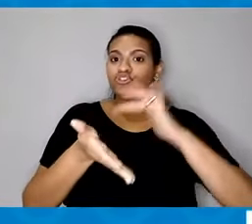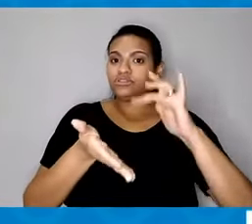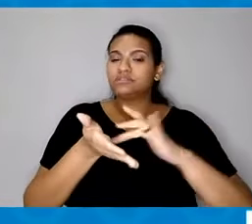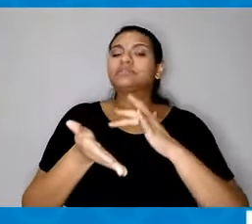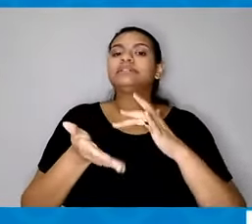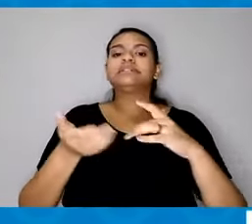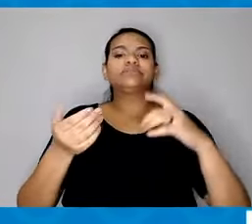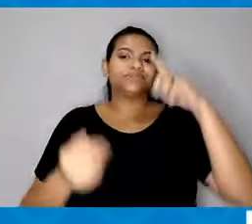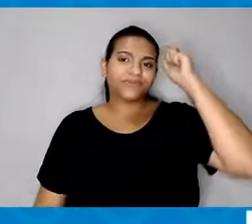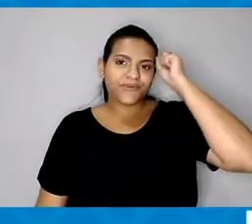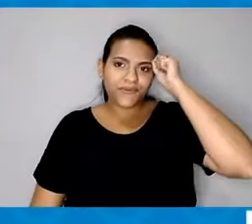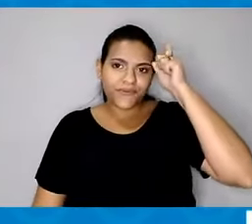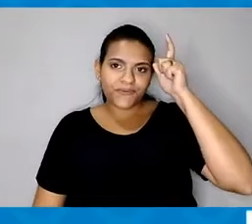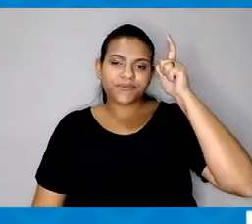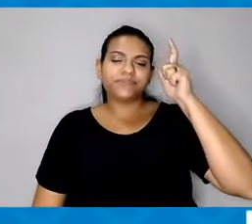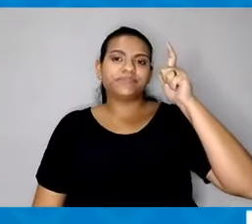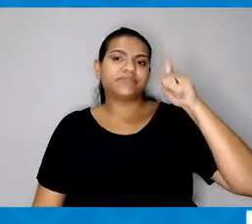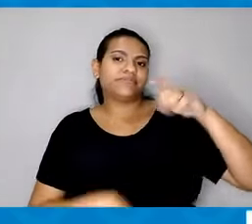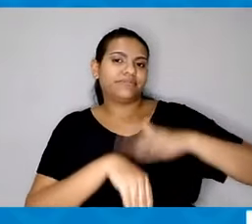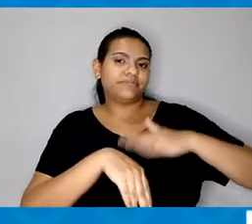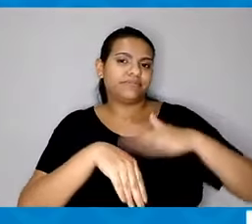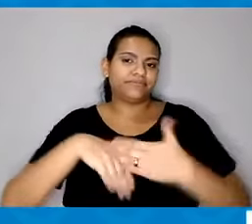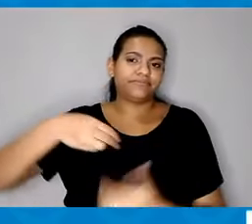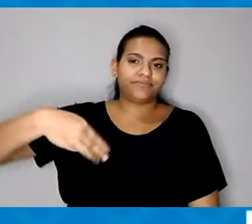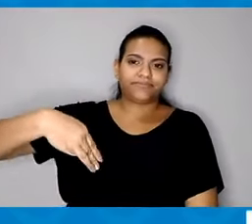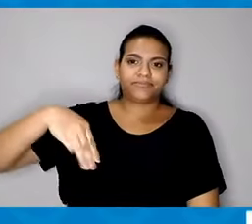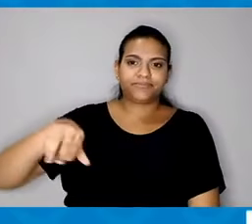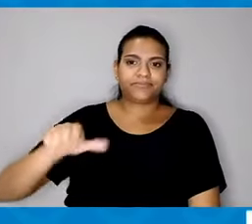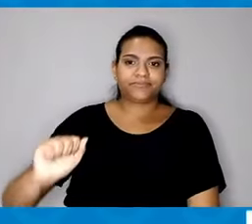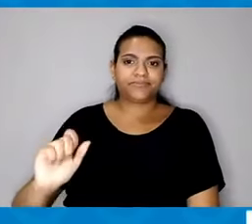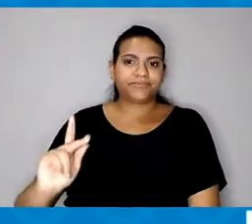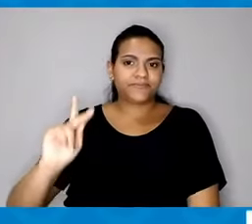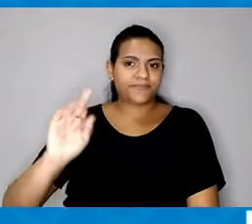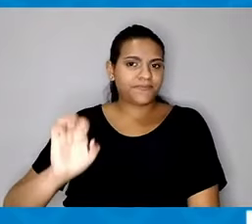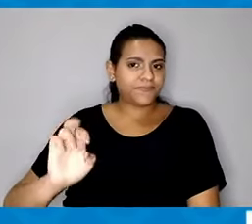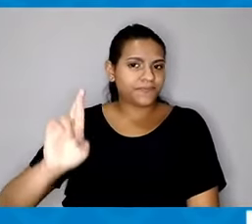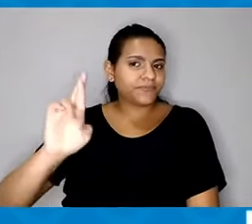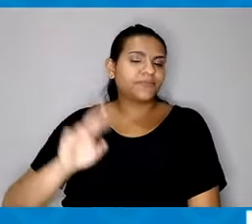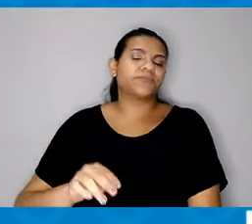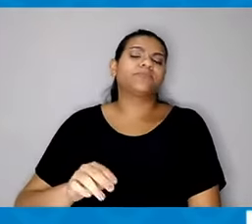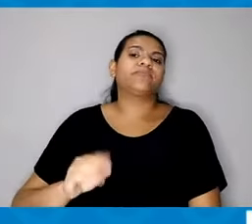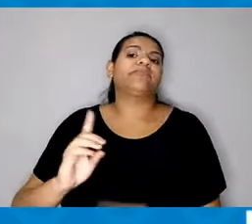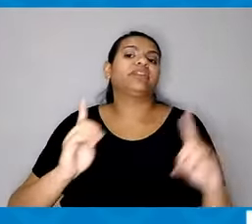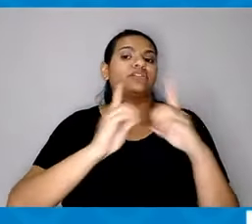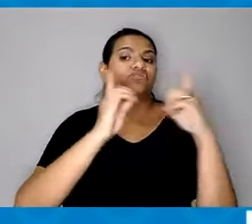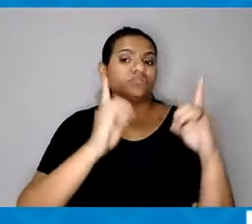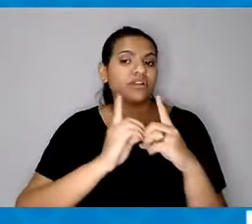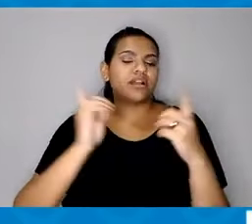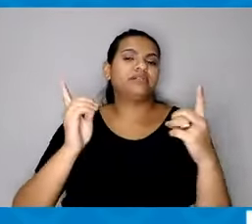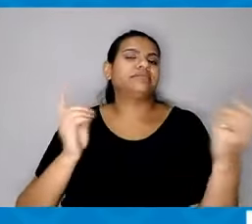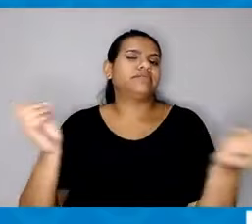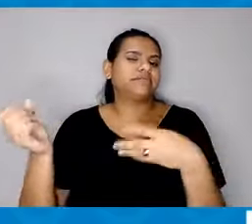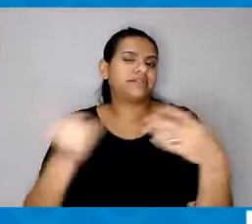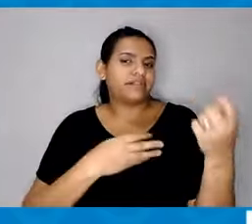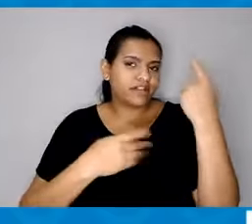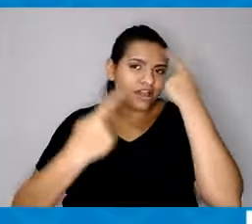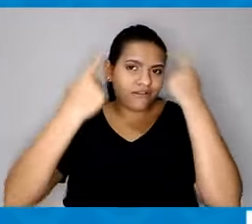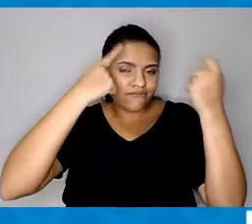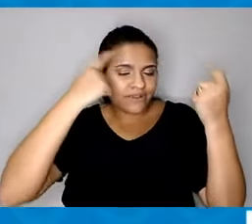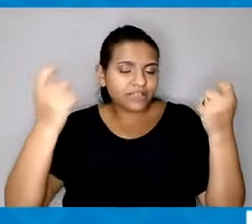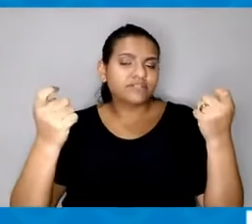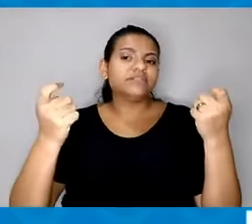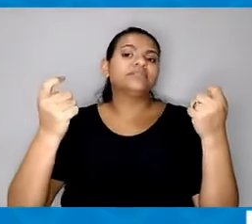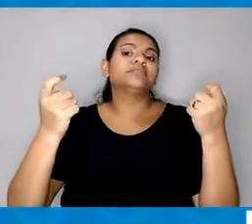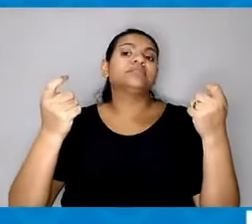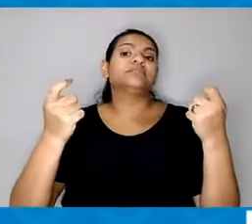cultura maker, que é, de fato, práticas didáticas inovadoras, que mobilizem melhor as crianças e jovens, que as